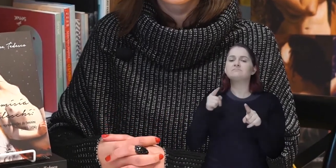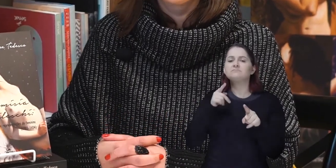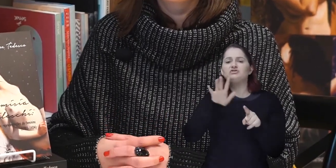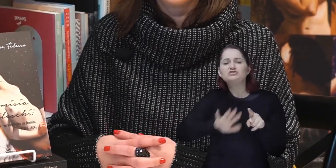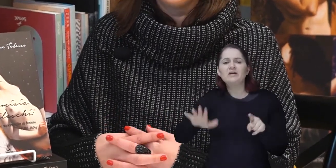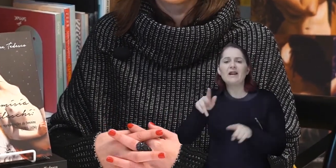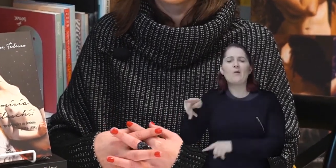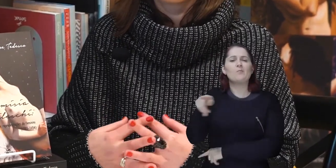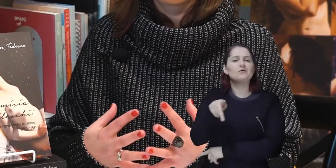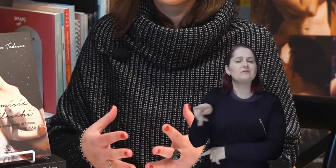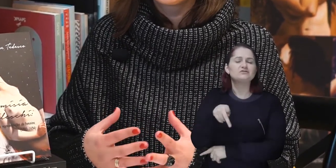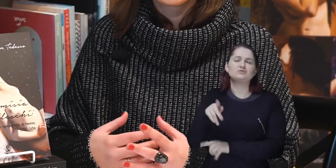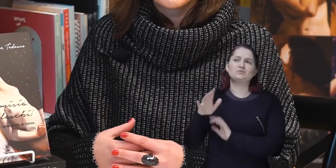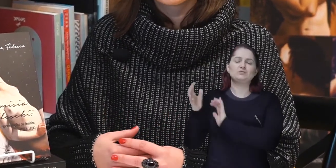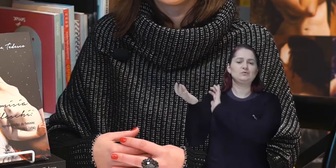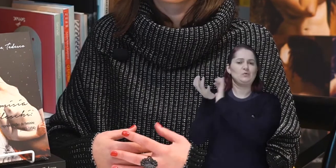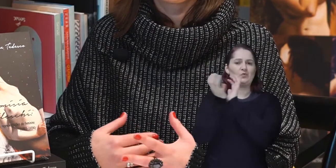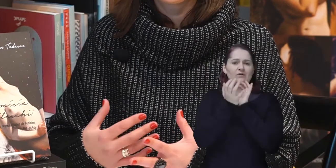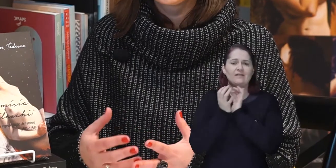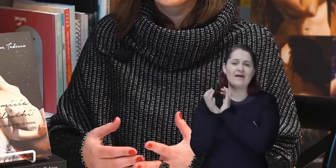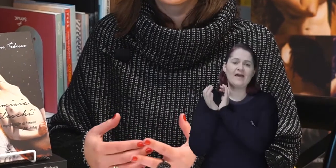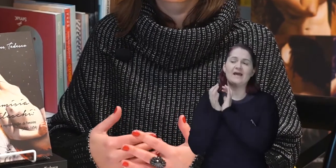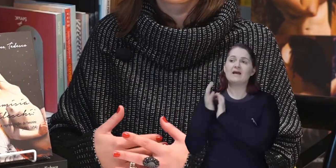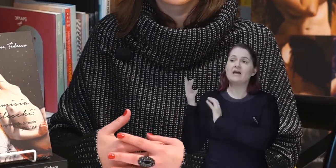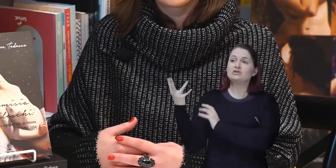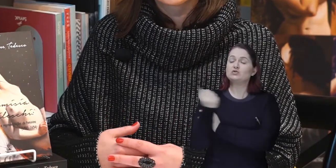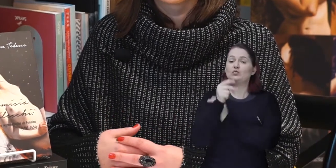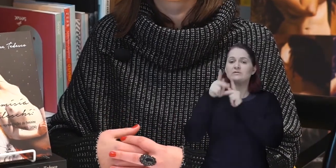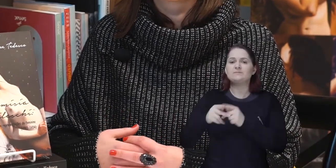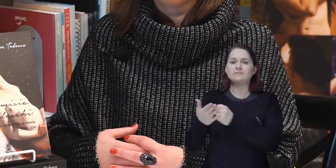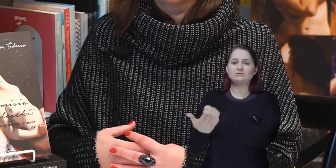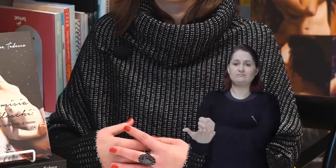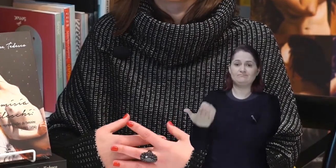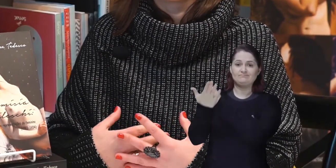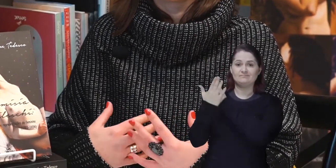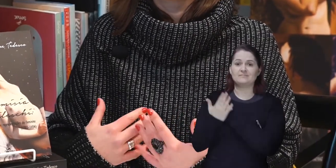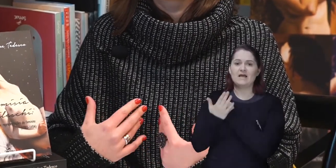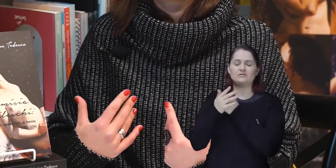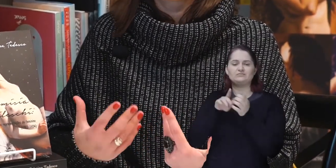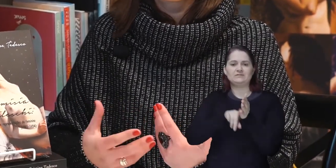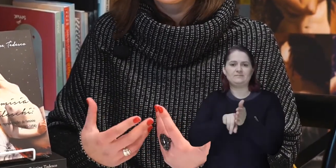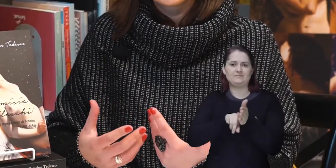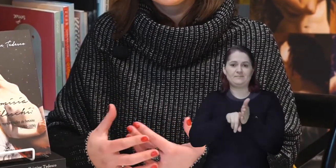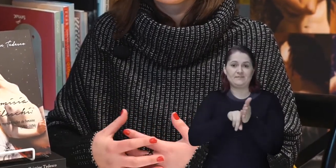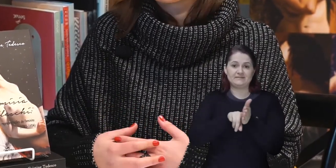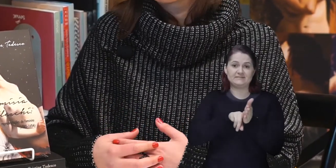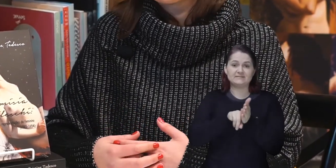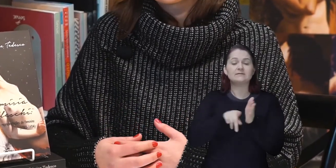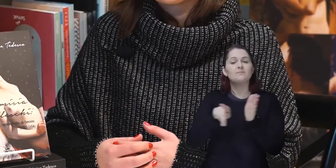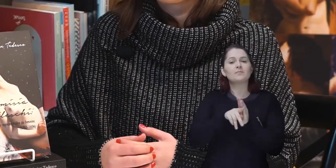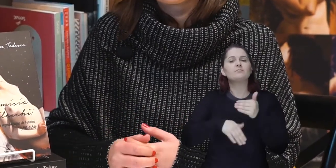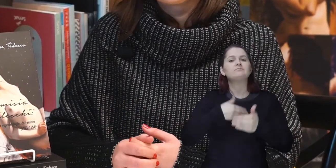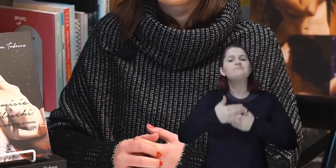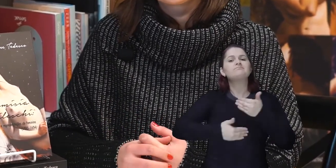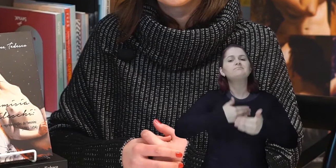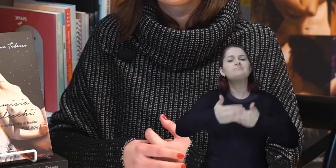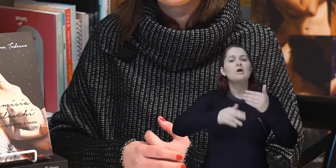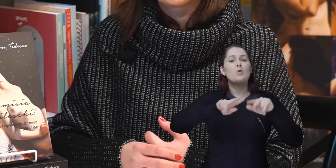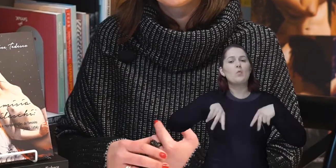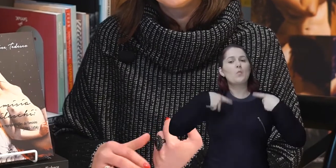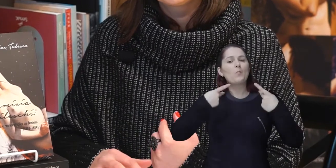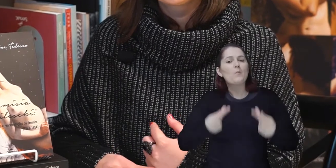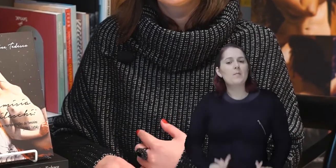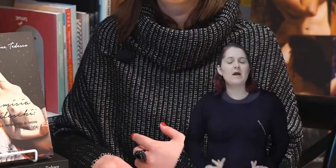esses nomes, eu digo em geral que professores, colegas, todos os que colaboraram com esse